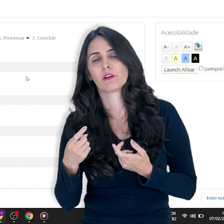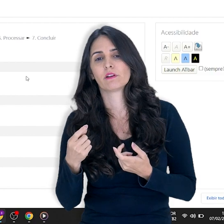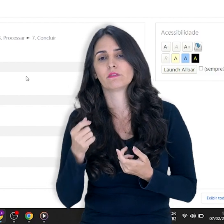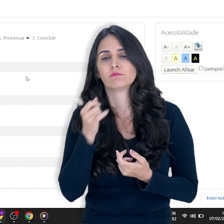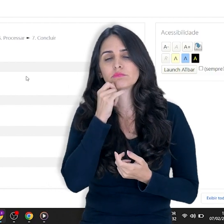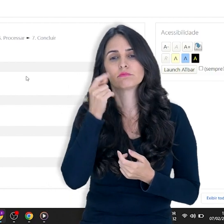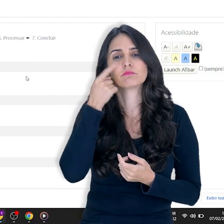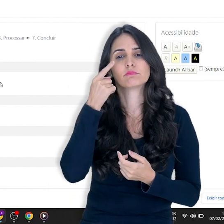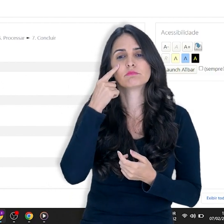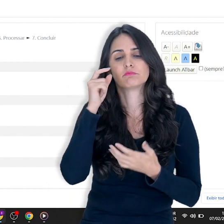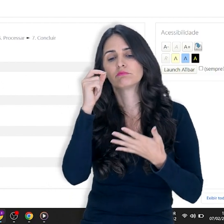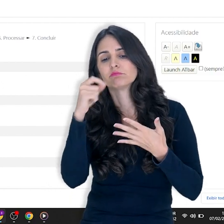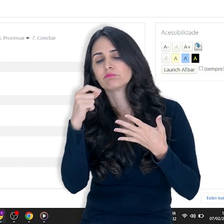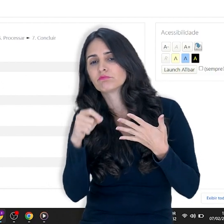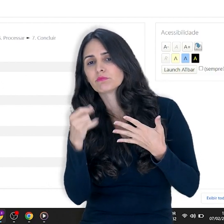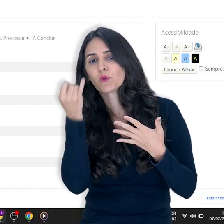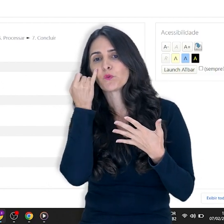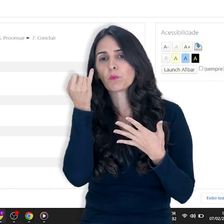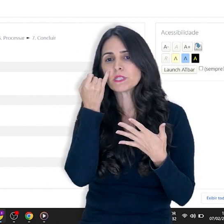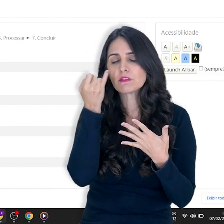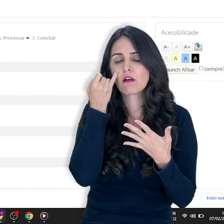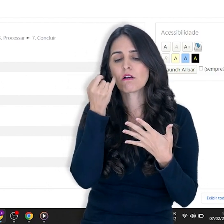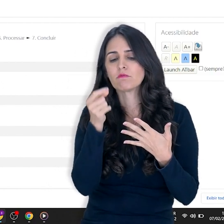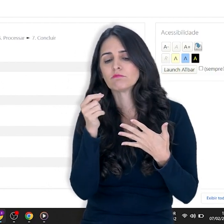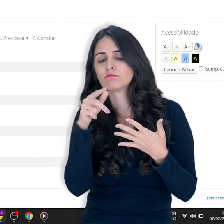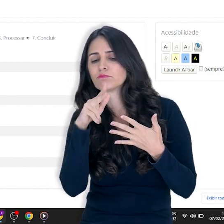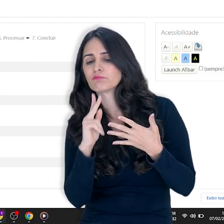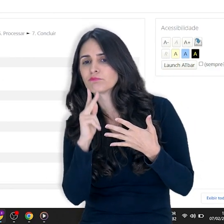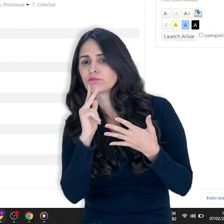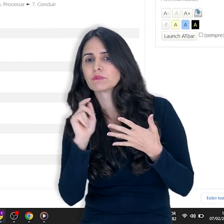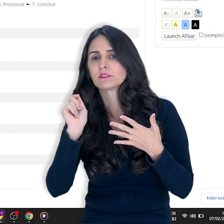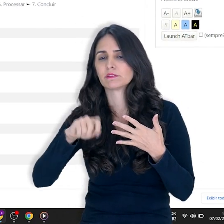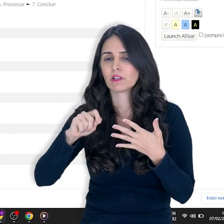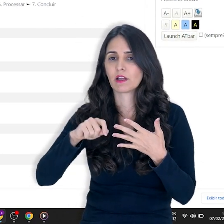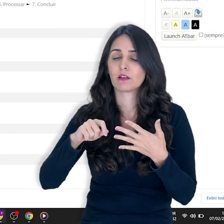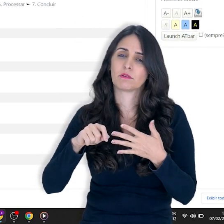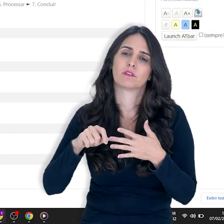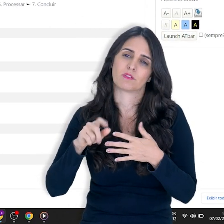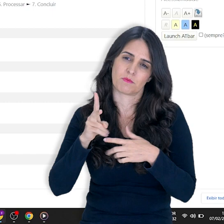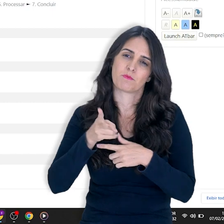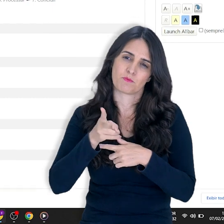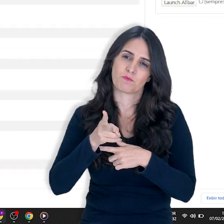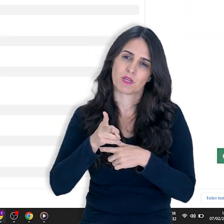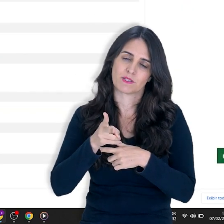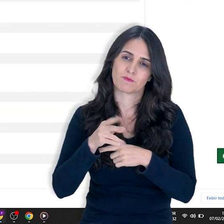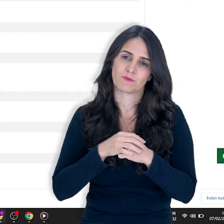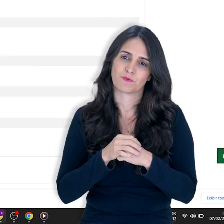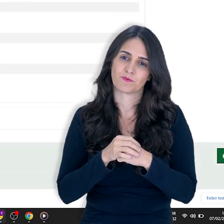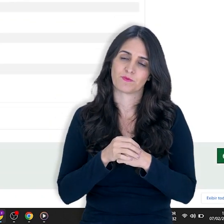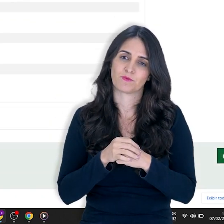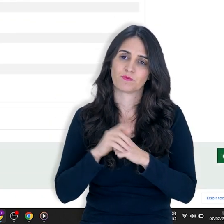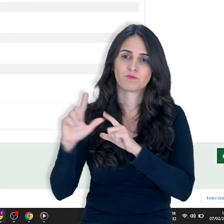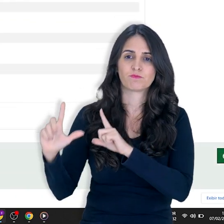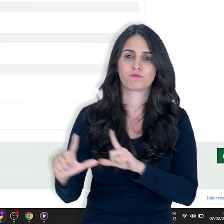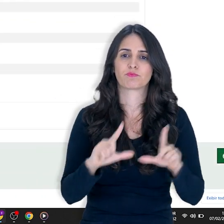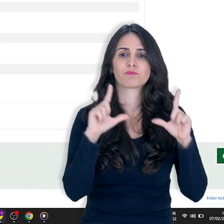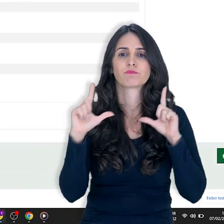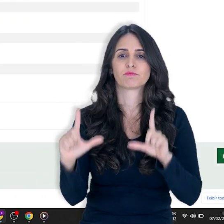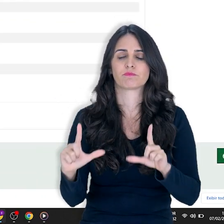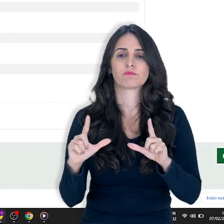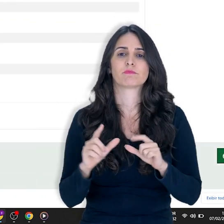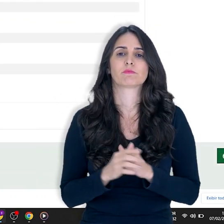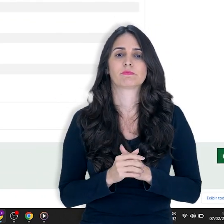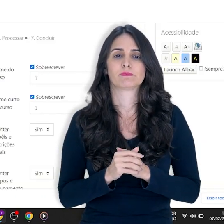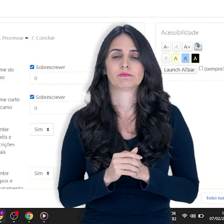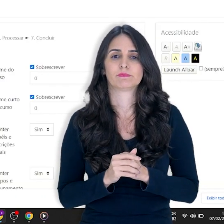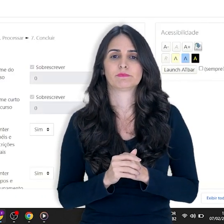restaurar. Ele tem a opção de você verificar algumas informações, modificar. Aqui a gente vai deixar tudo igual e vai clicar no